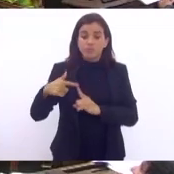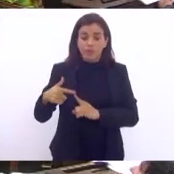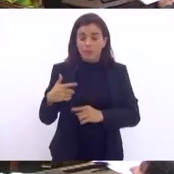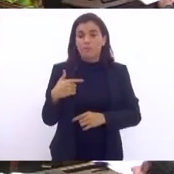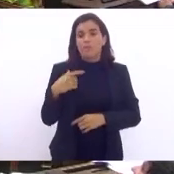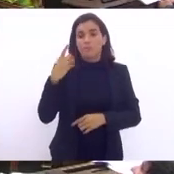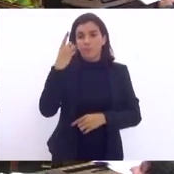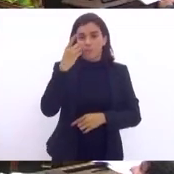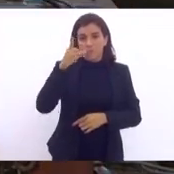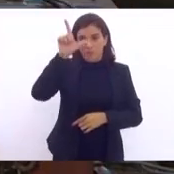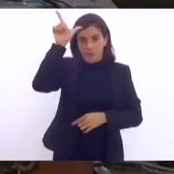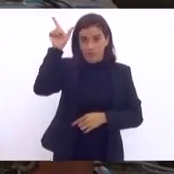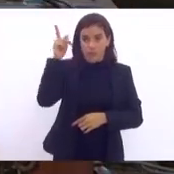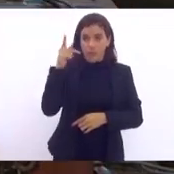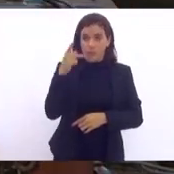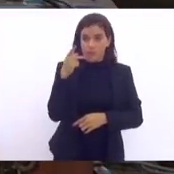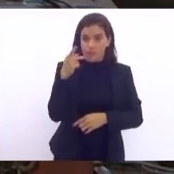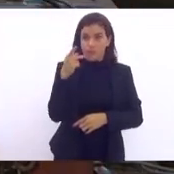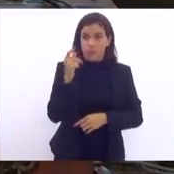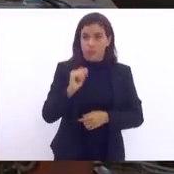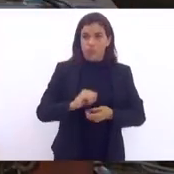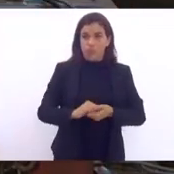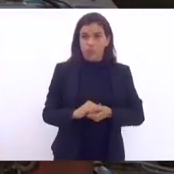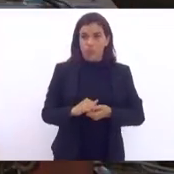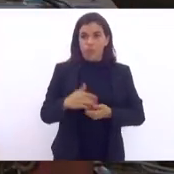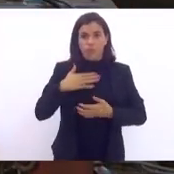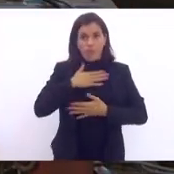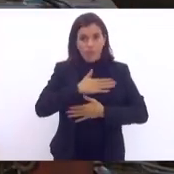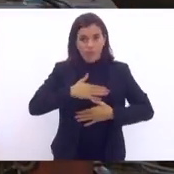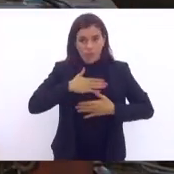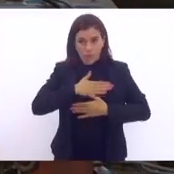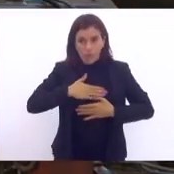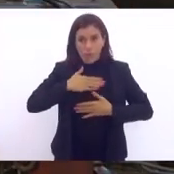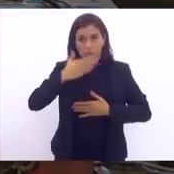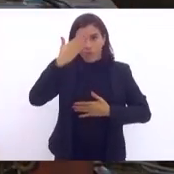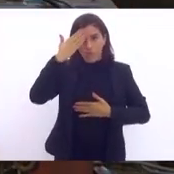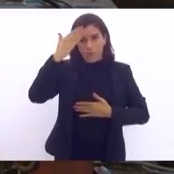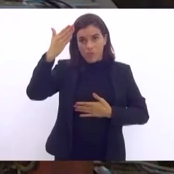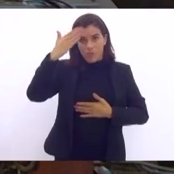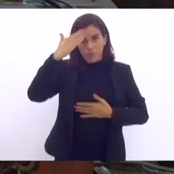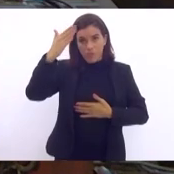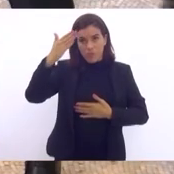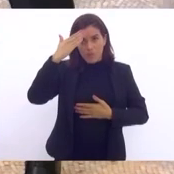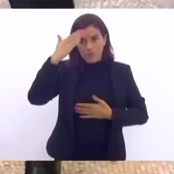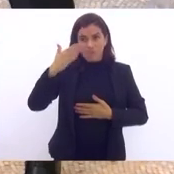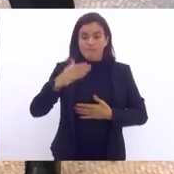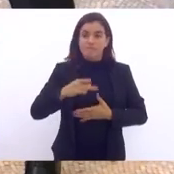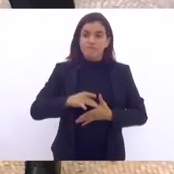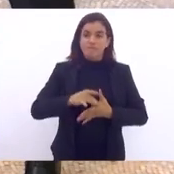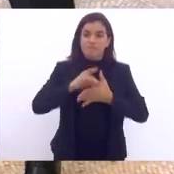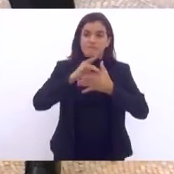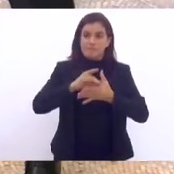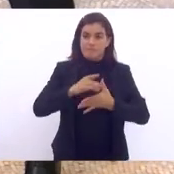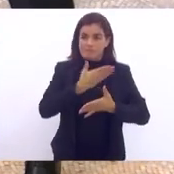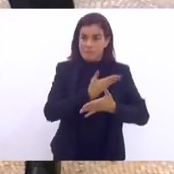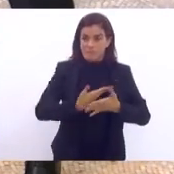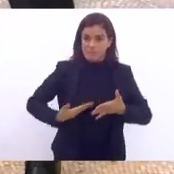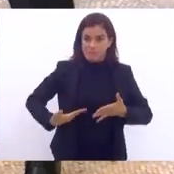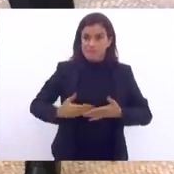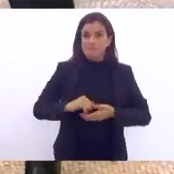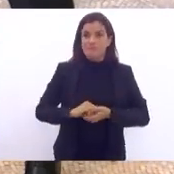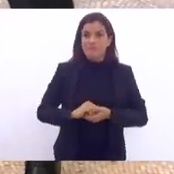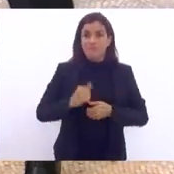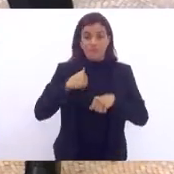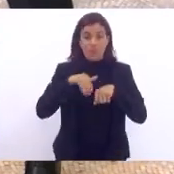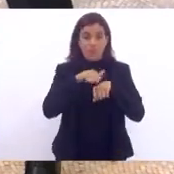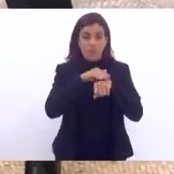Agradeço pela intervenção, deputado Luiz. Eu tive uma conversa... Pela liderança do governo, deputado doutor Serginho. Eu tive uma conversa inicial com o deputado Luiz Paulo